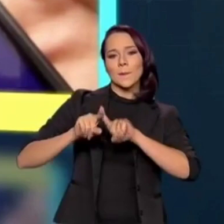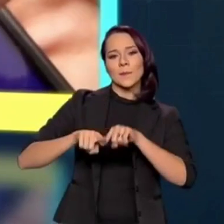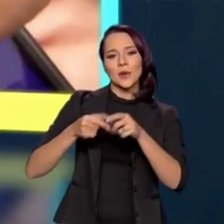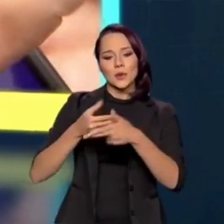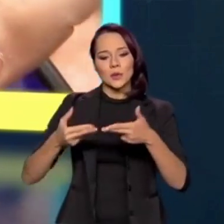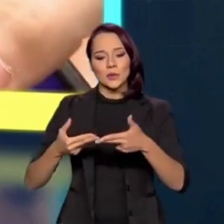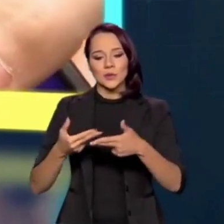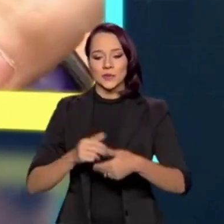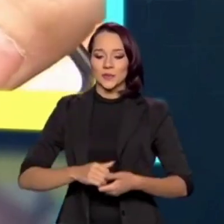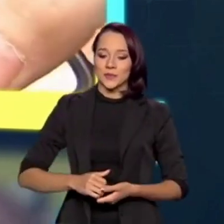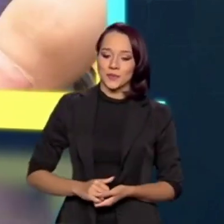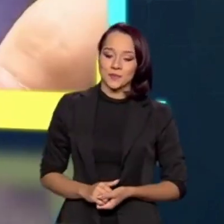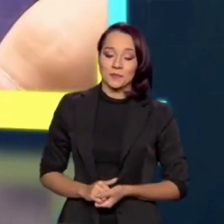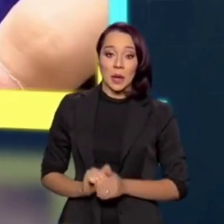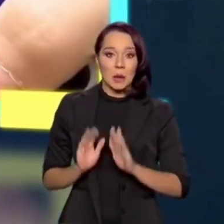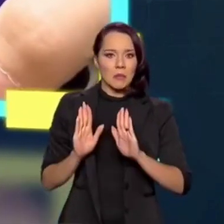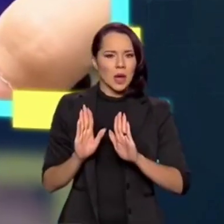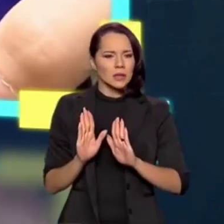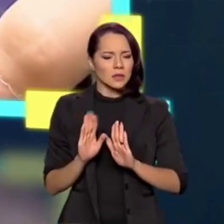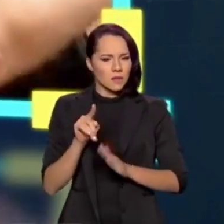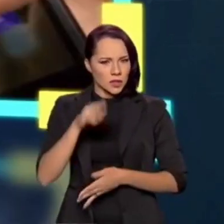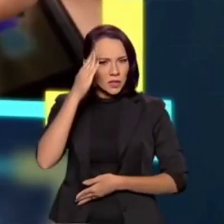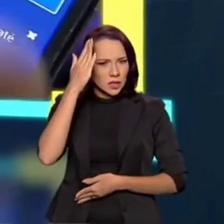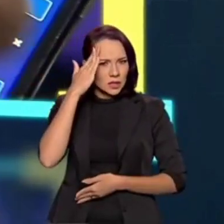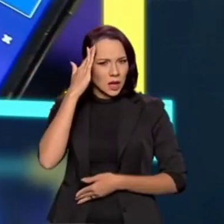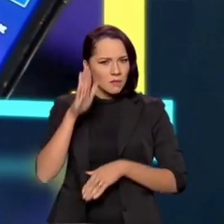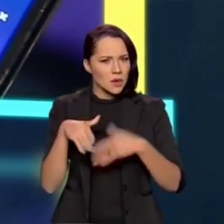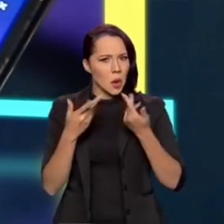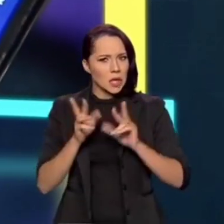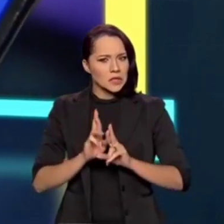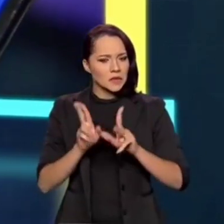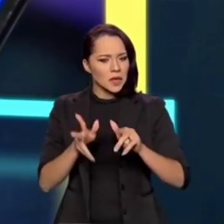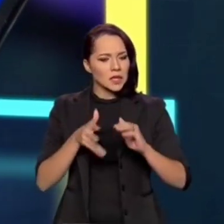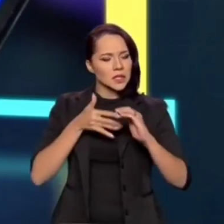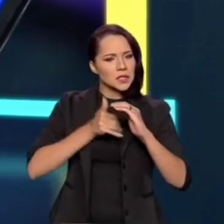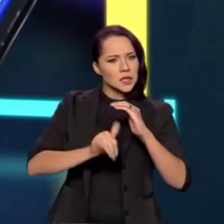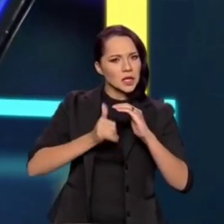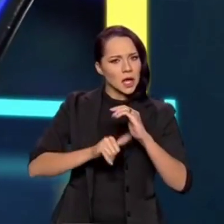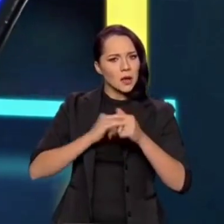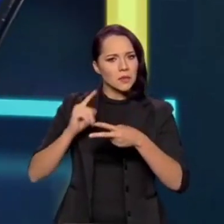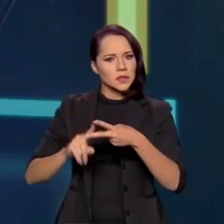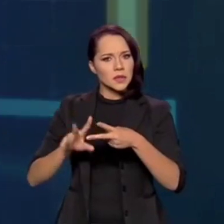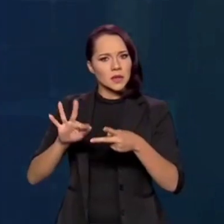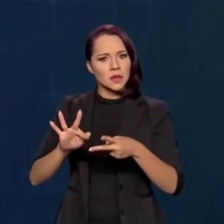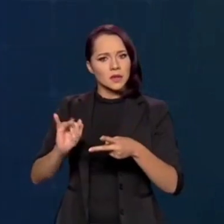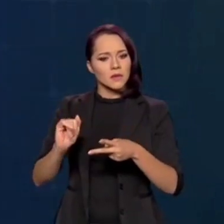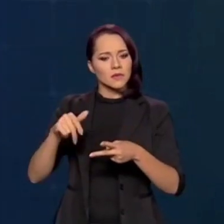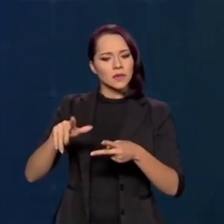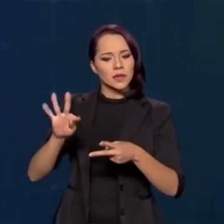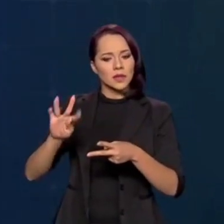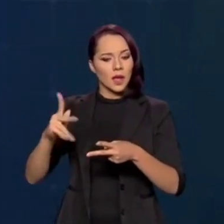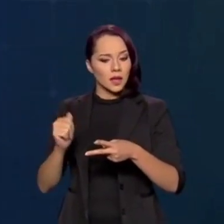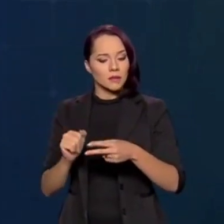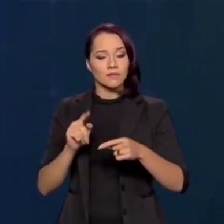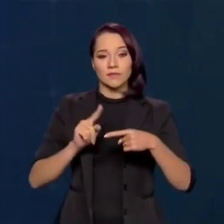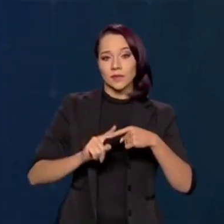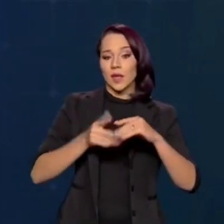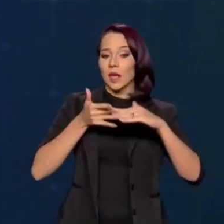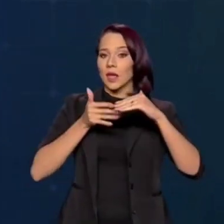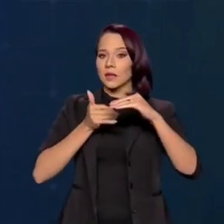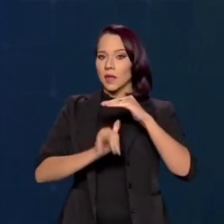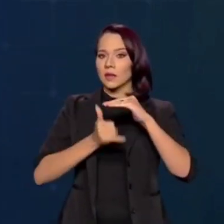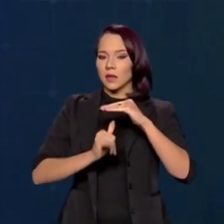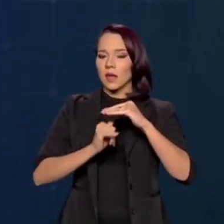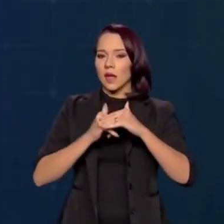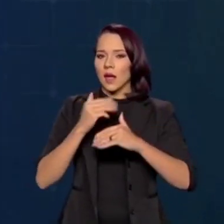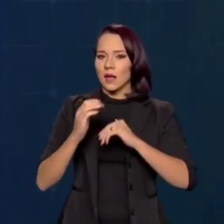e serviços. Mas afinal, você sabe qual a diferença entre startup e fintech? Startup é uma empresa